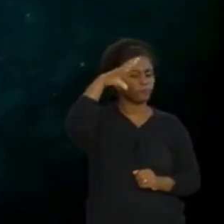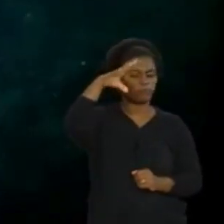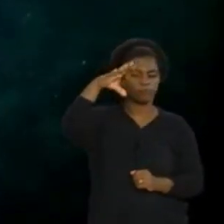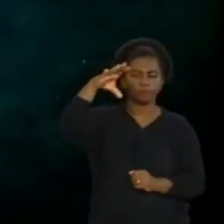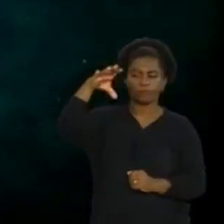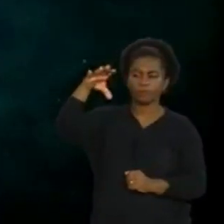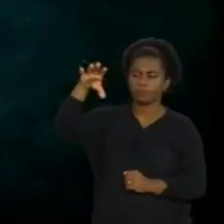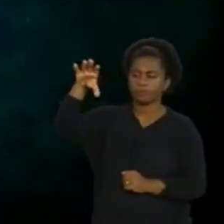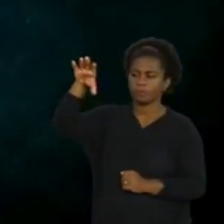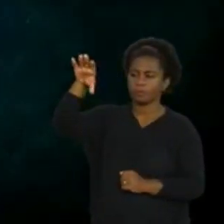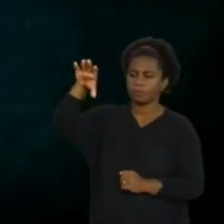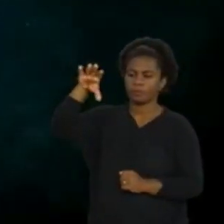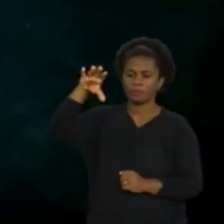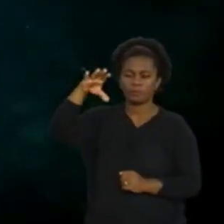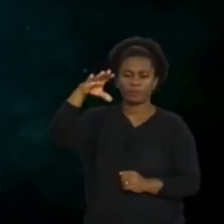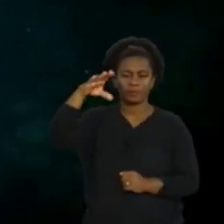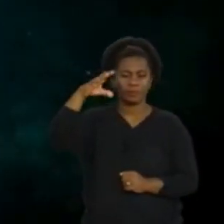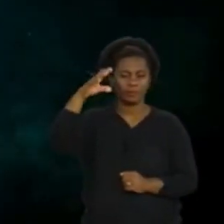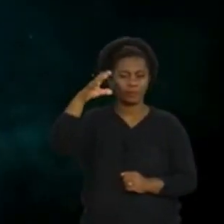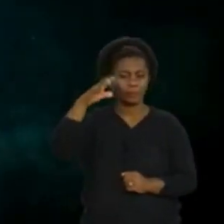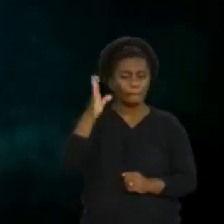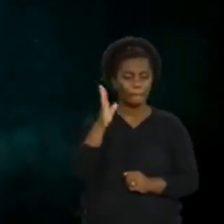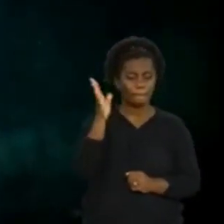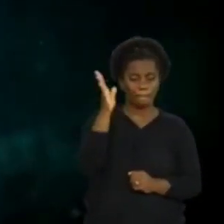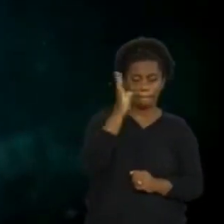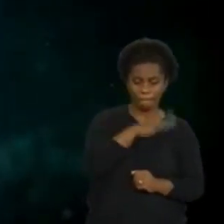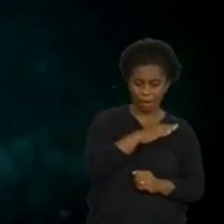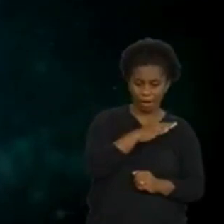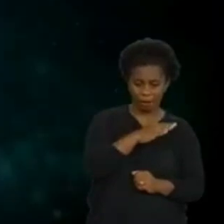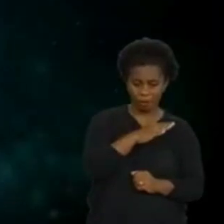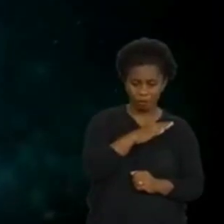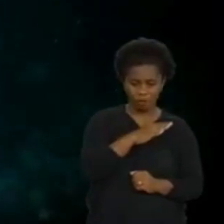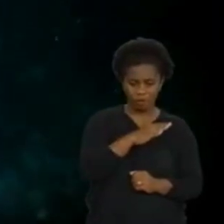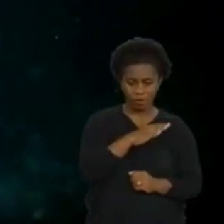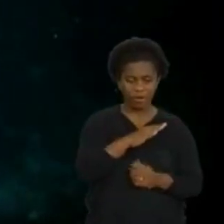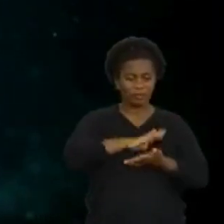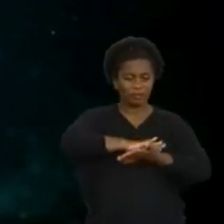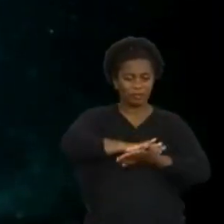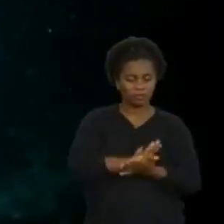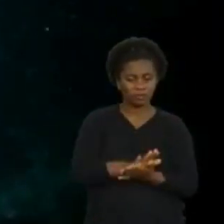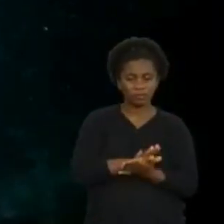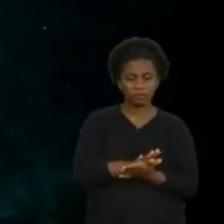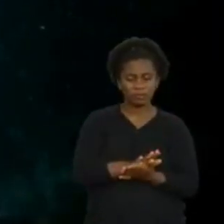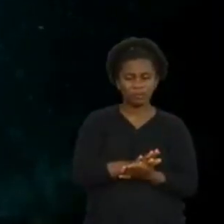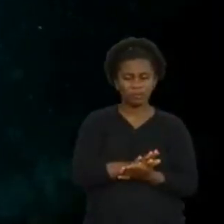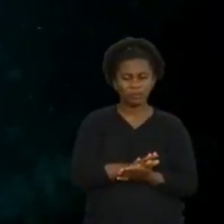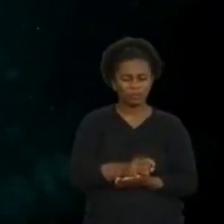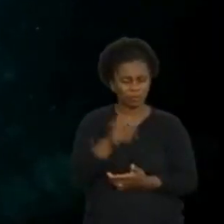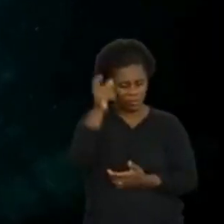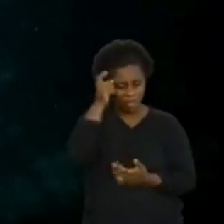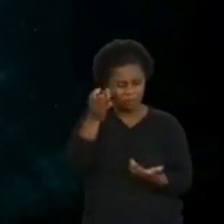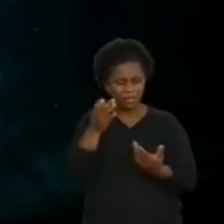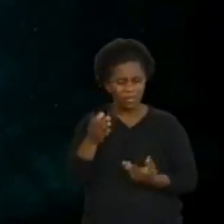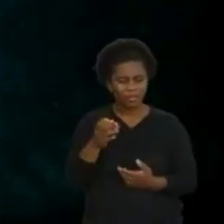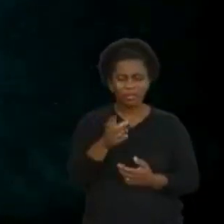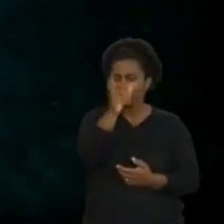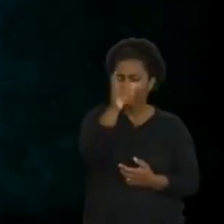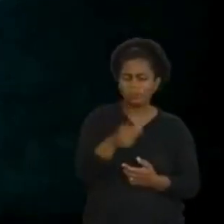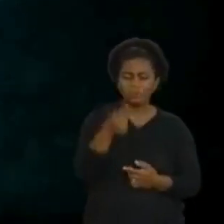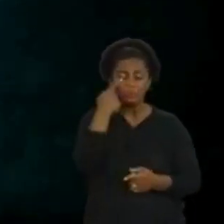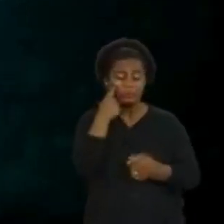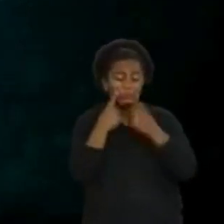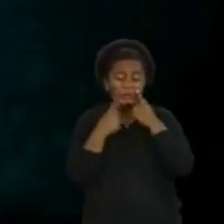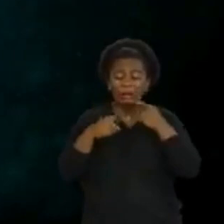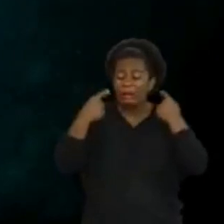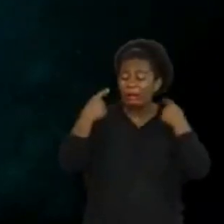e nenhum mal resiste. O mal que queria ver ela chorando, lamentando, reclamando,